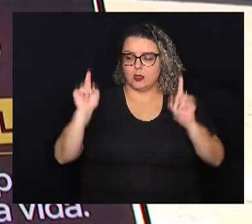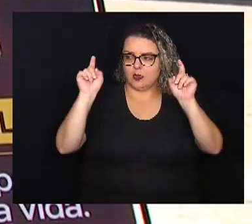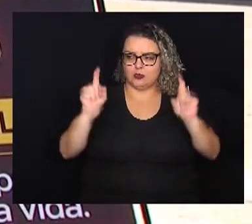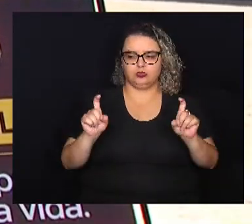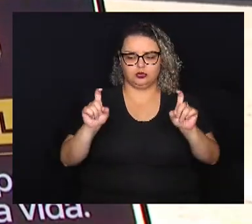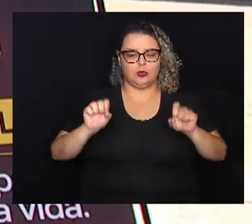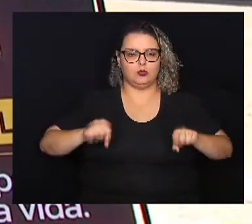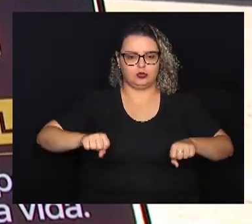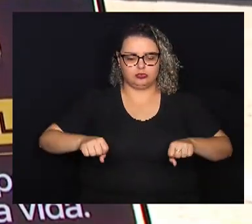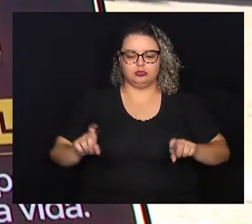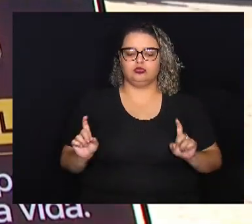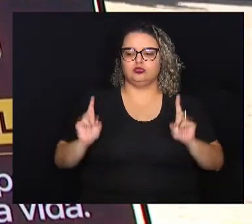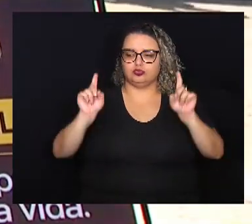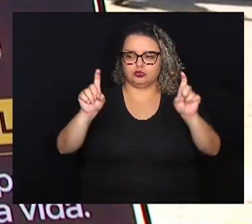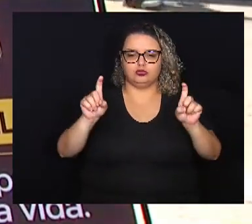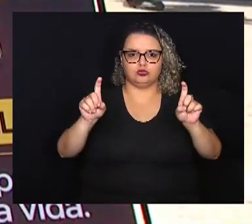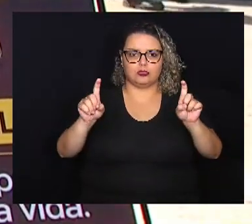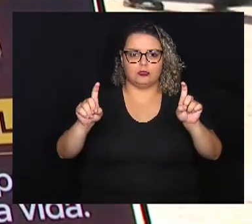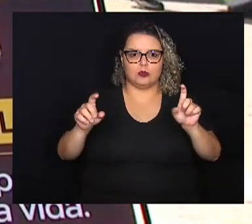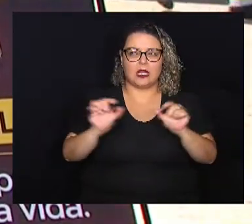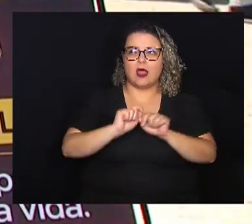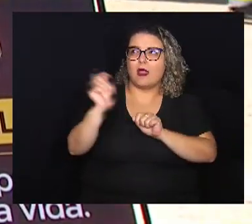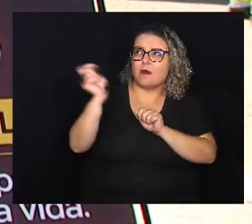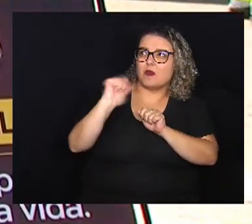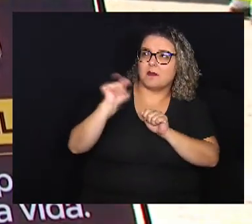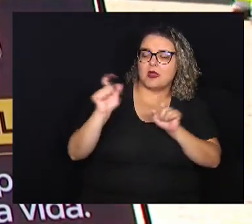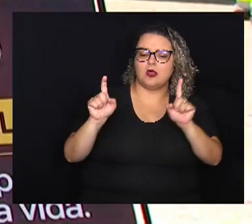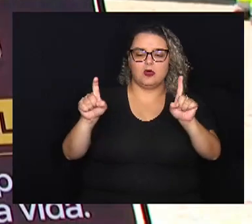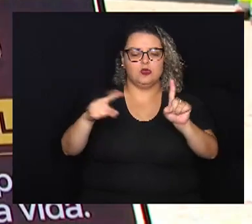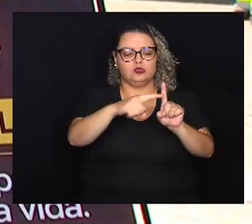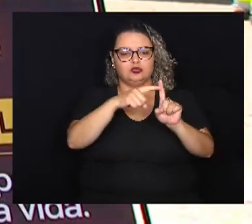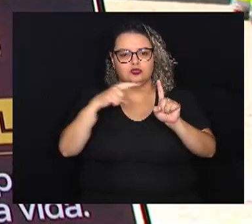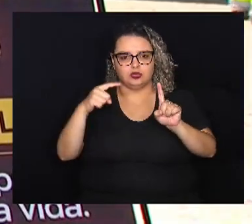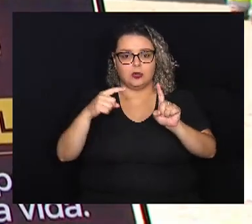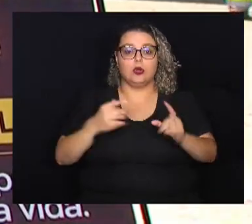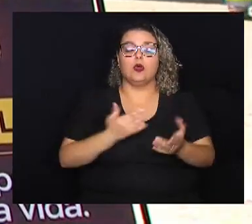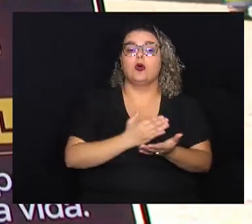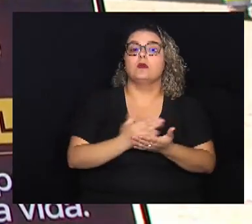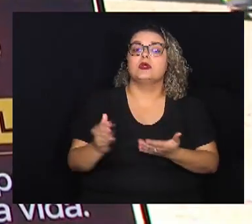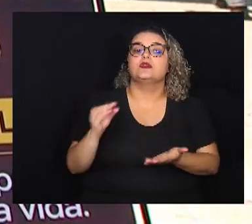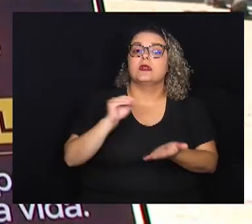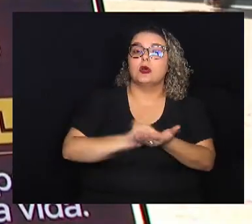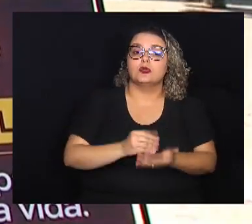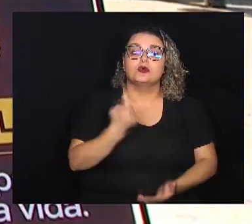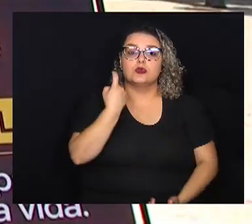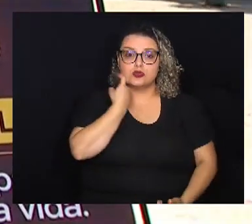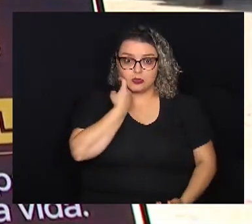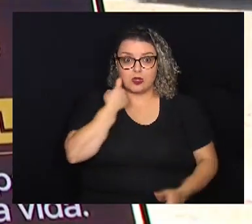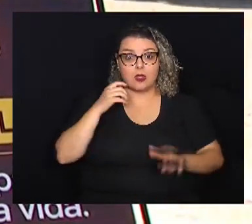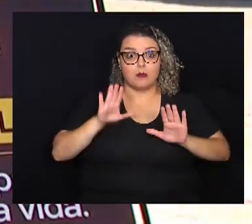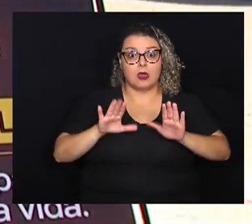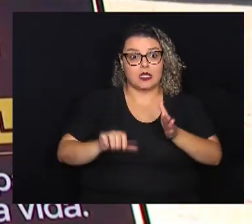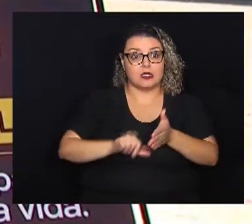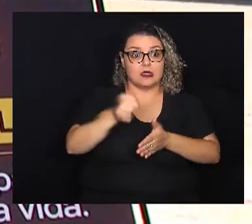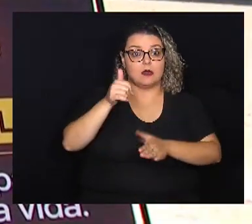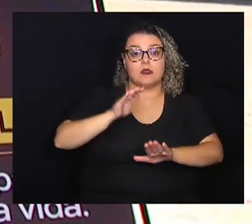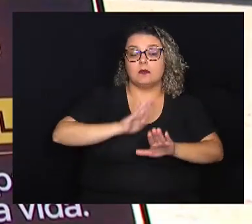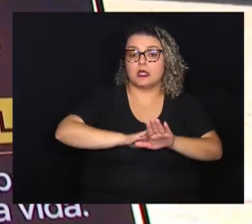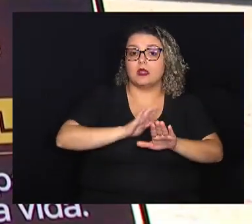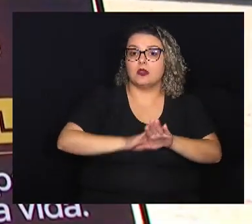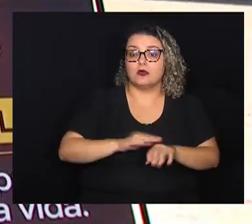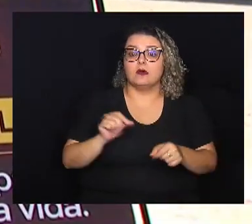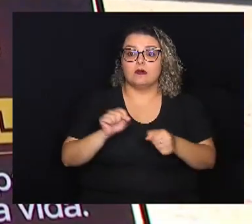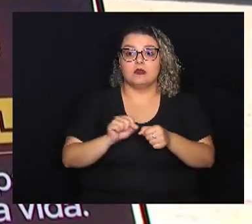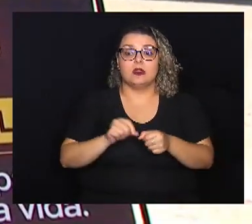para motociclistas. A campanha hashtag Desacelera começou na última sexta-feira, mas a primeira ação foi realizada